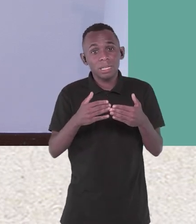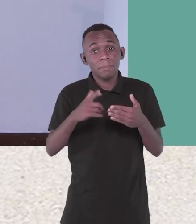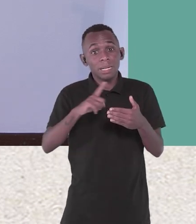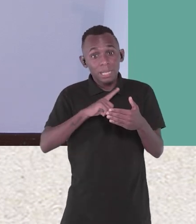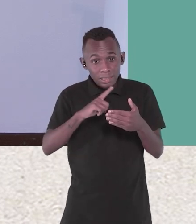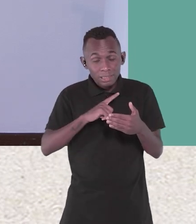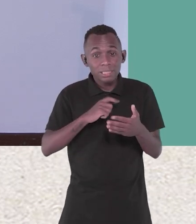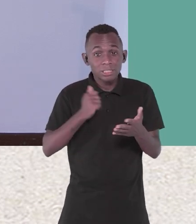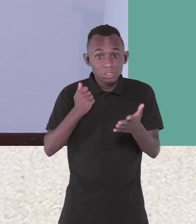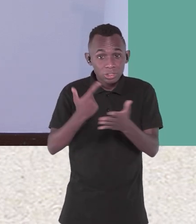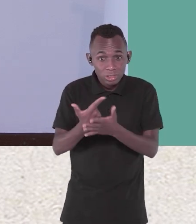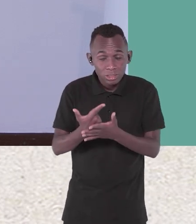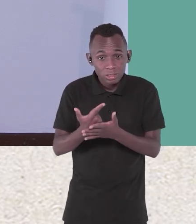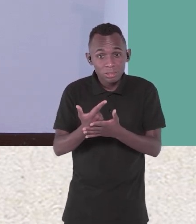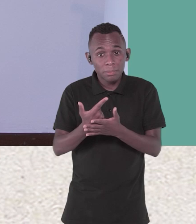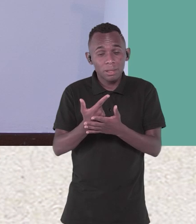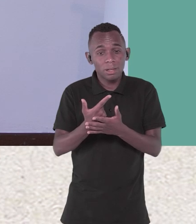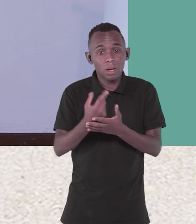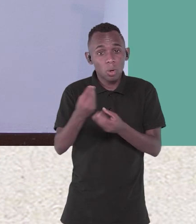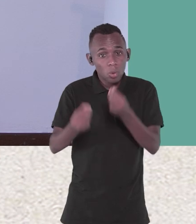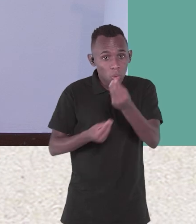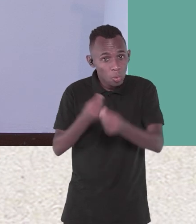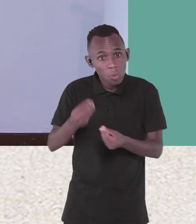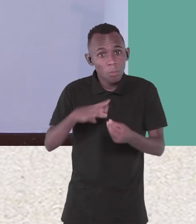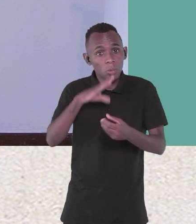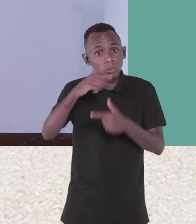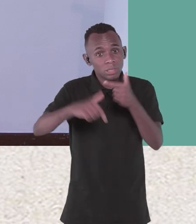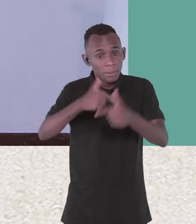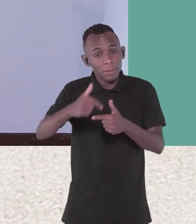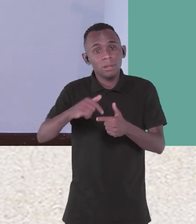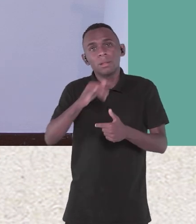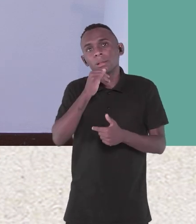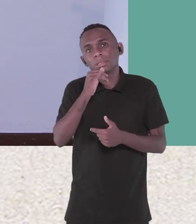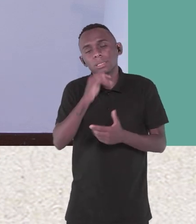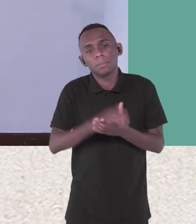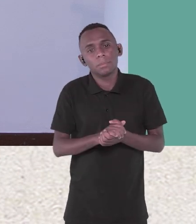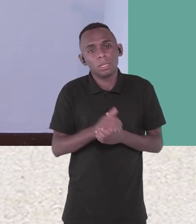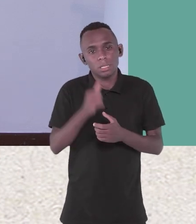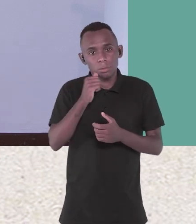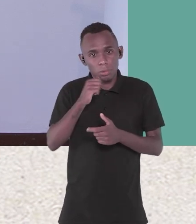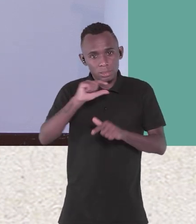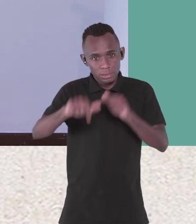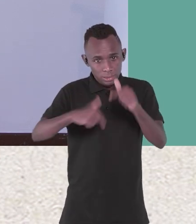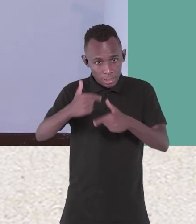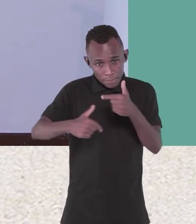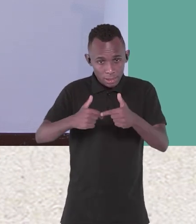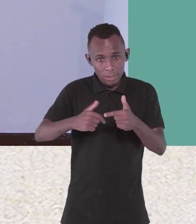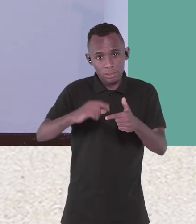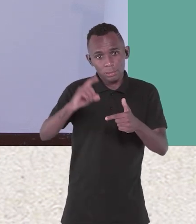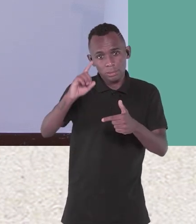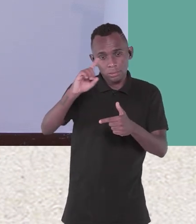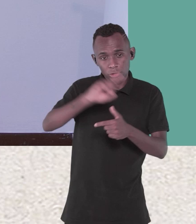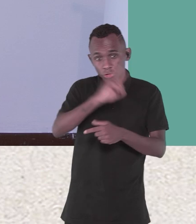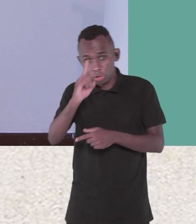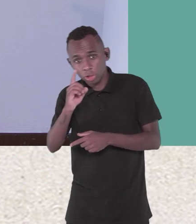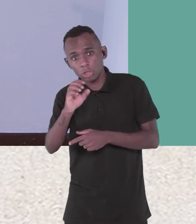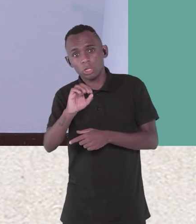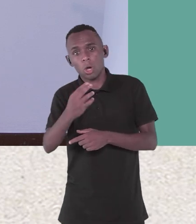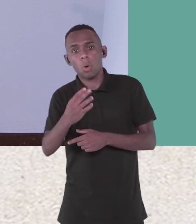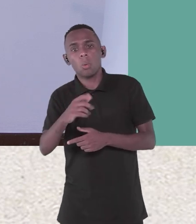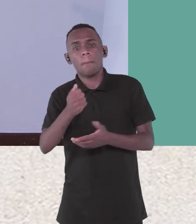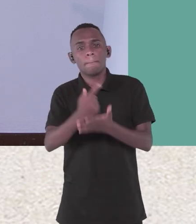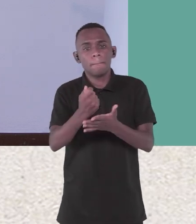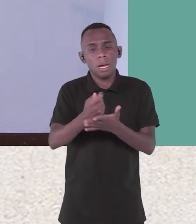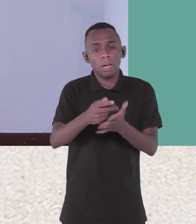dinheiro para pagar o funcionário. Como as moças da limpeza eram freelance, né?